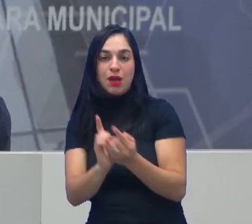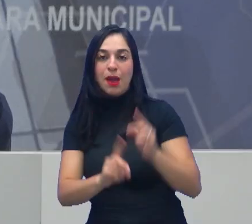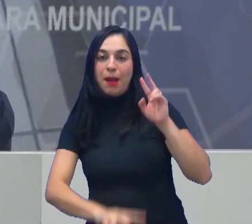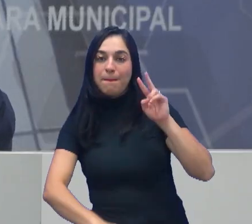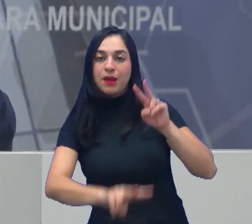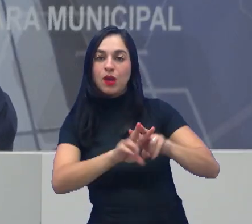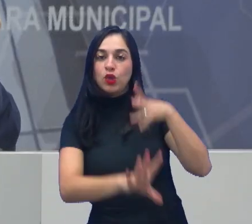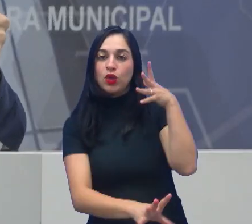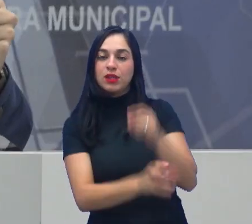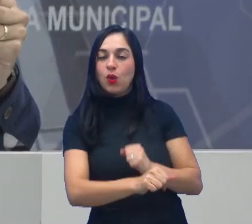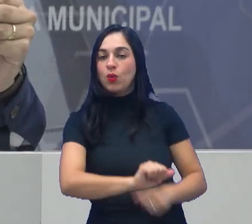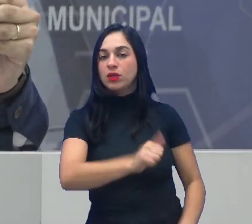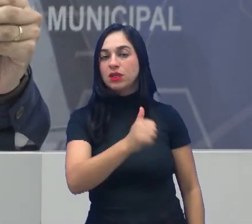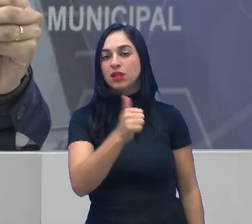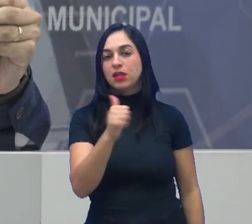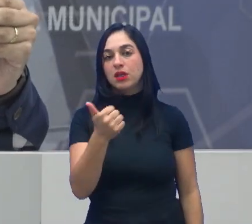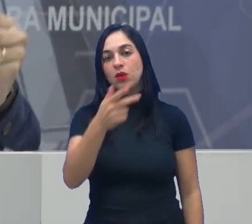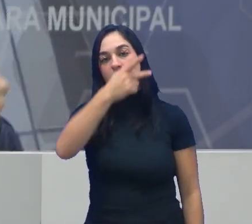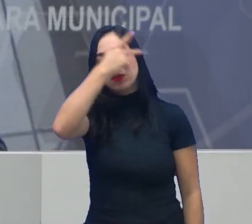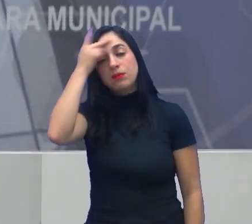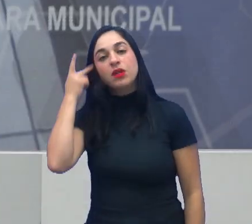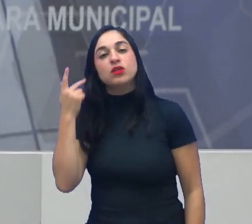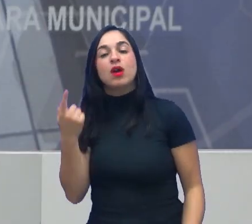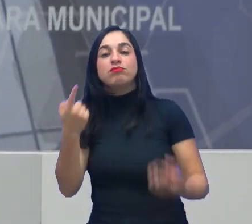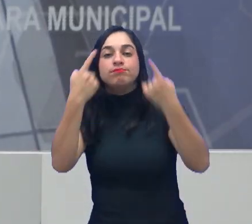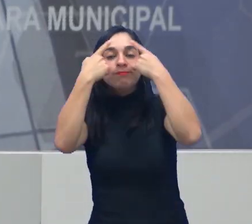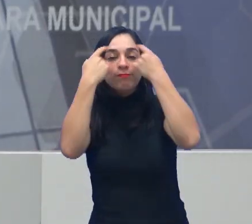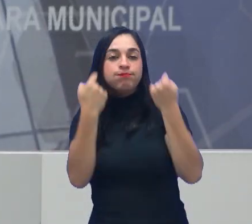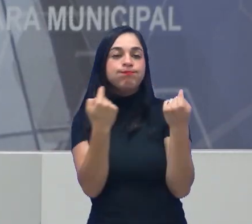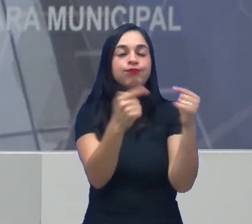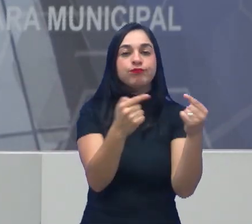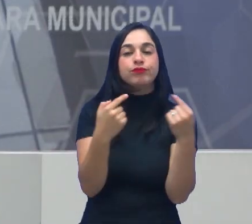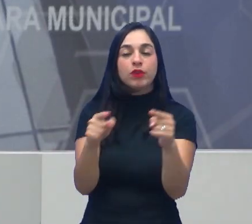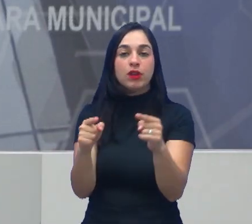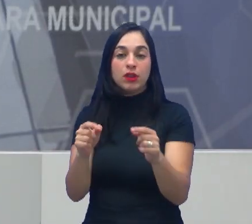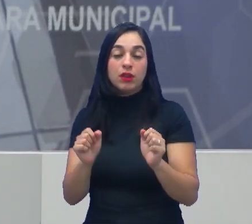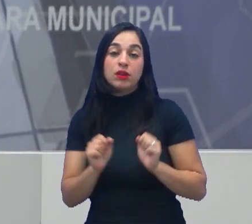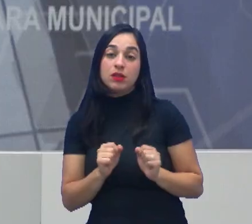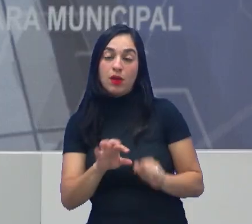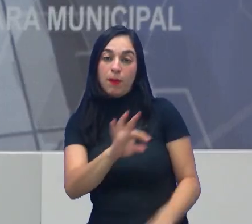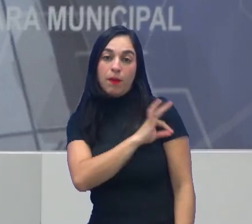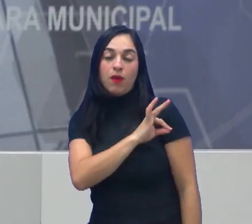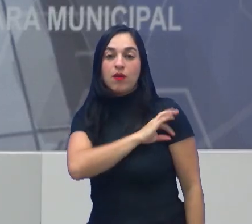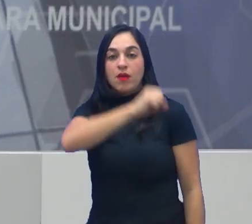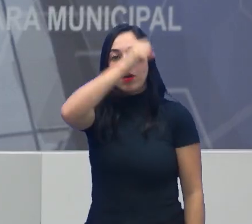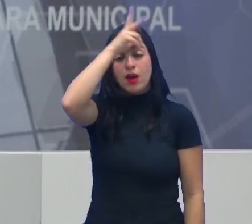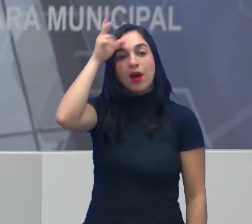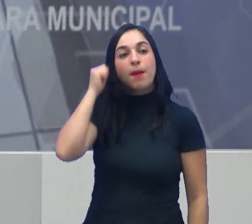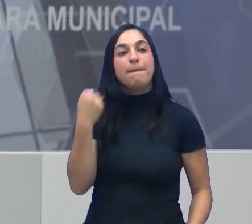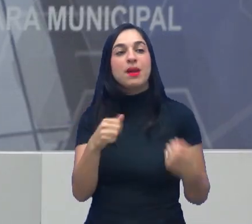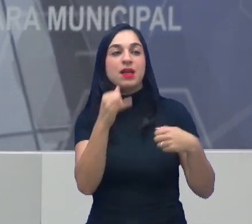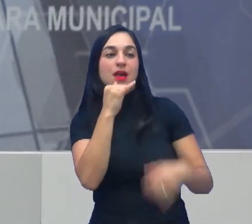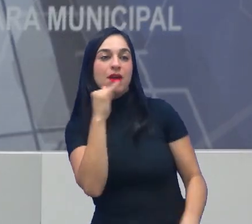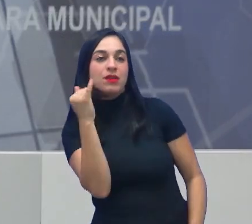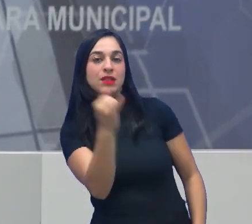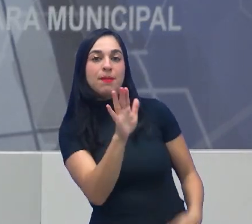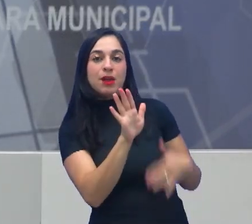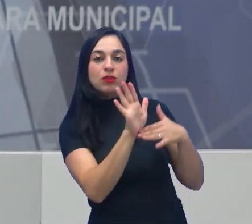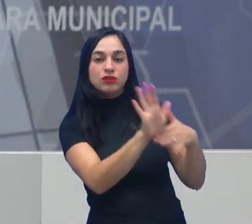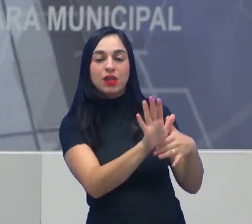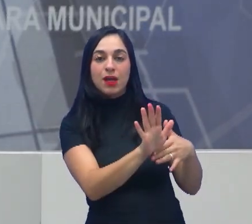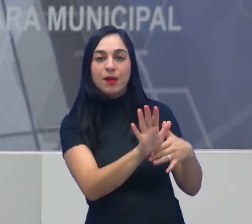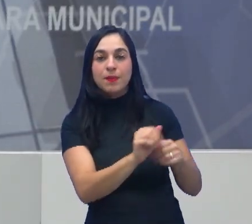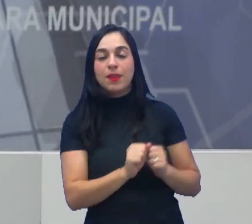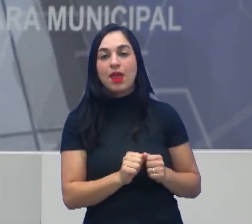agressores. Informar bem sobre a patrulha pode ser a diferença entre uma mulher conseguir ajuda e não